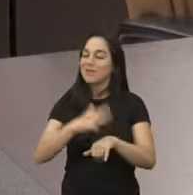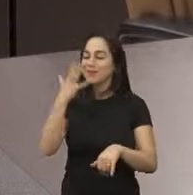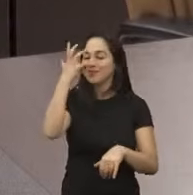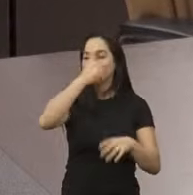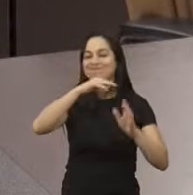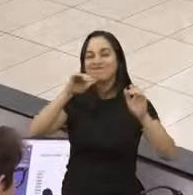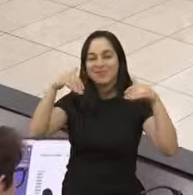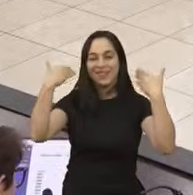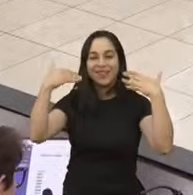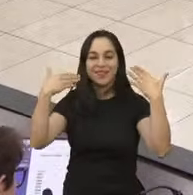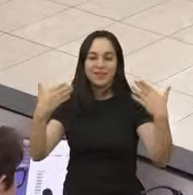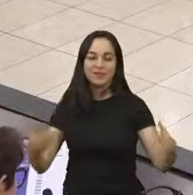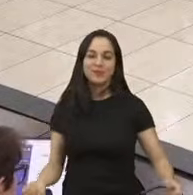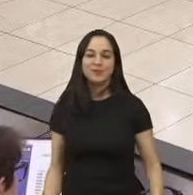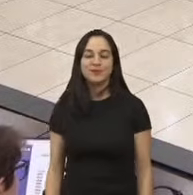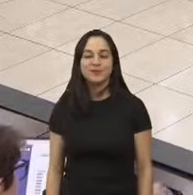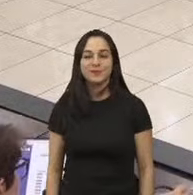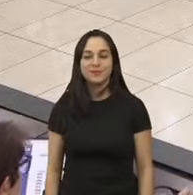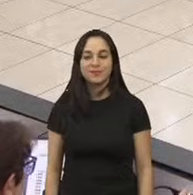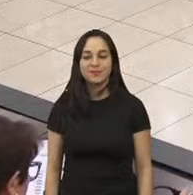alegres.